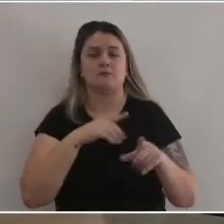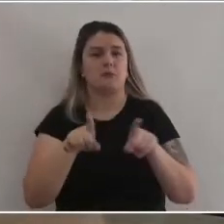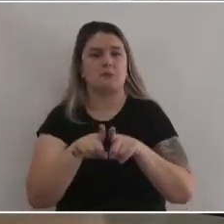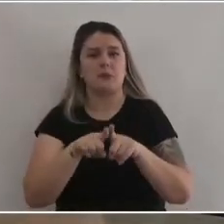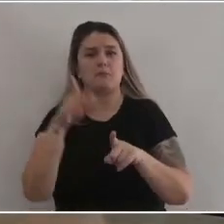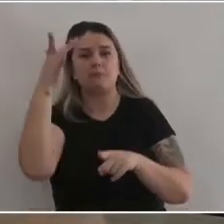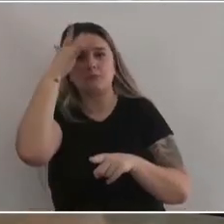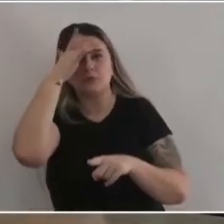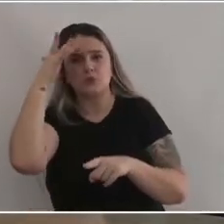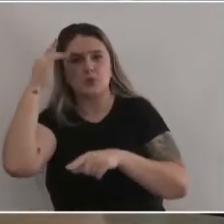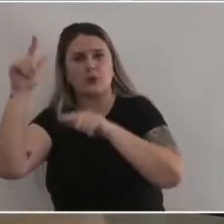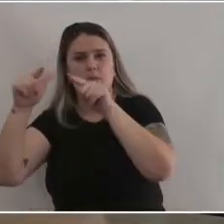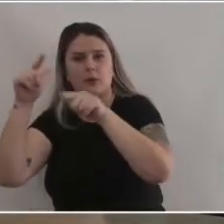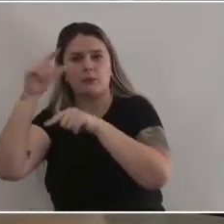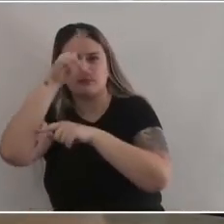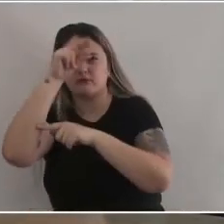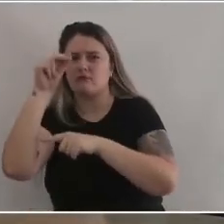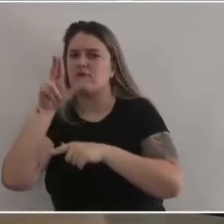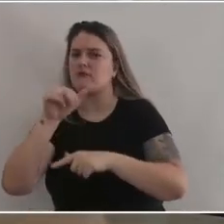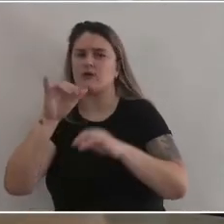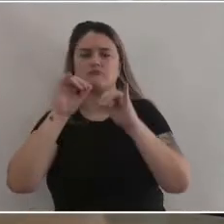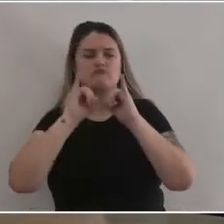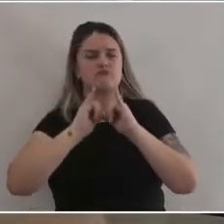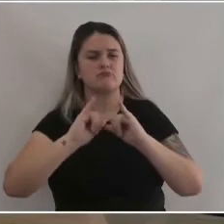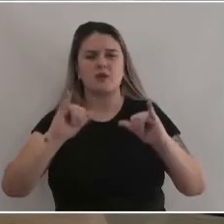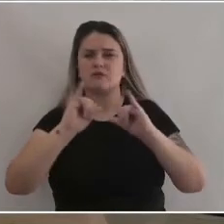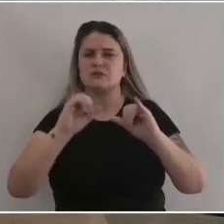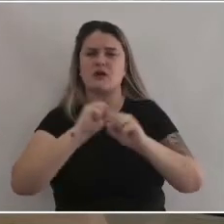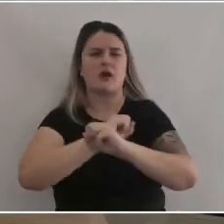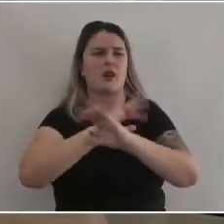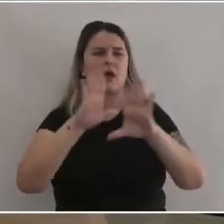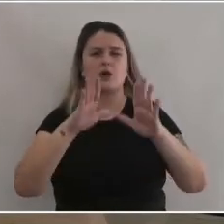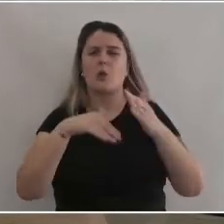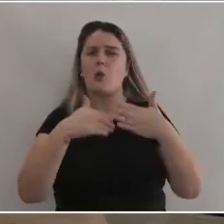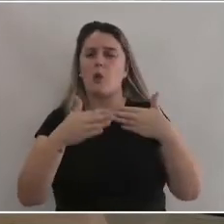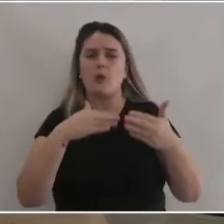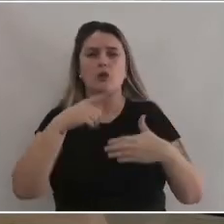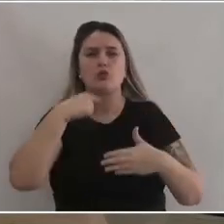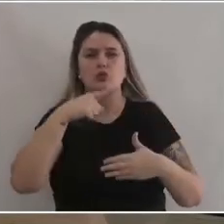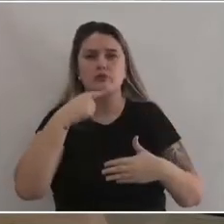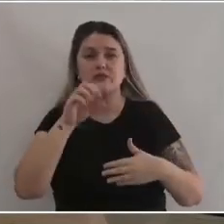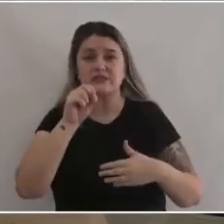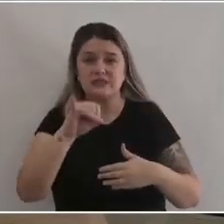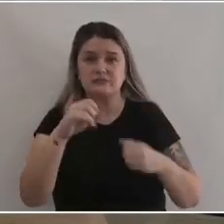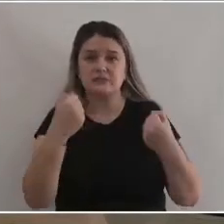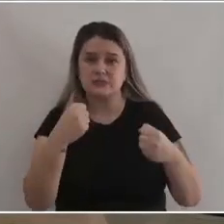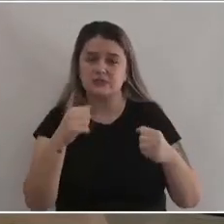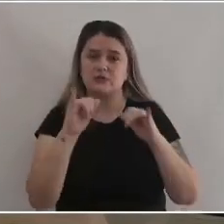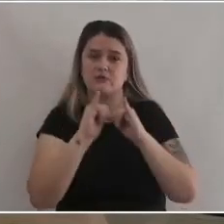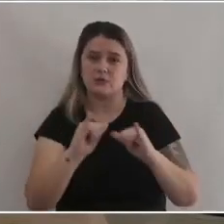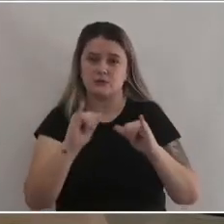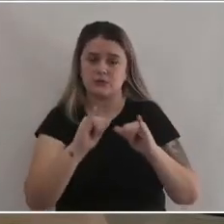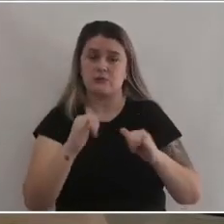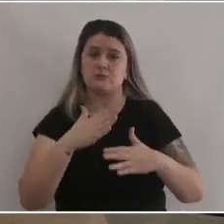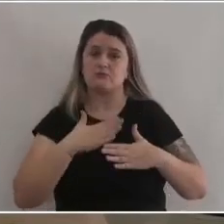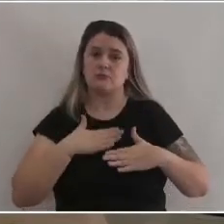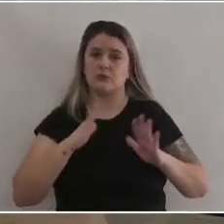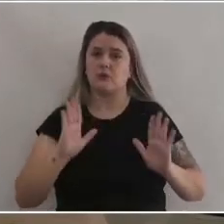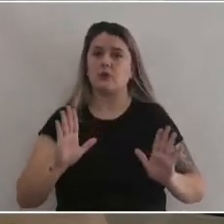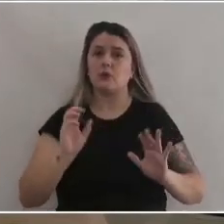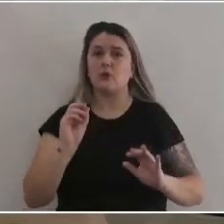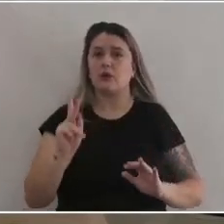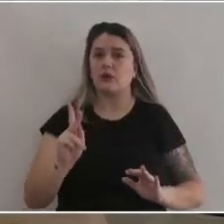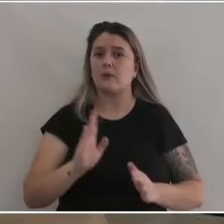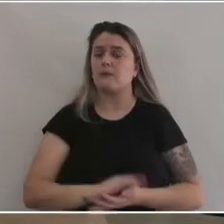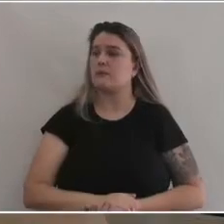da prefeitura, que será esclarecida qualquer informação adicional que se faça necessária. Da minha parte, seria